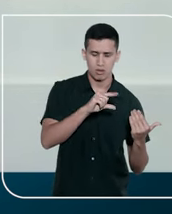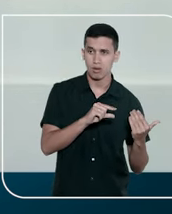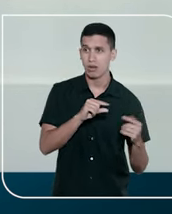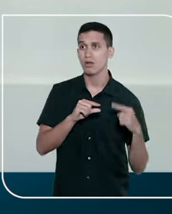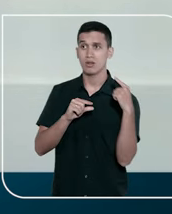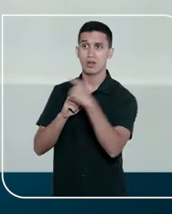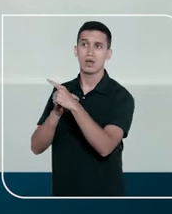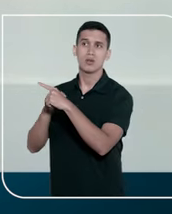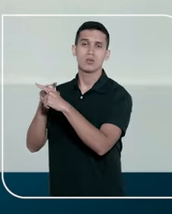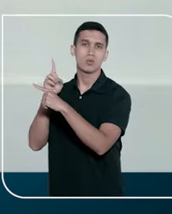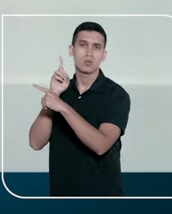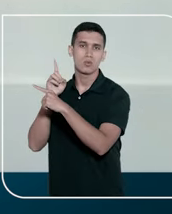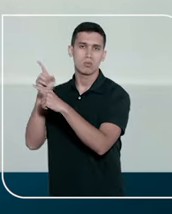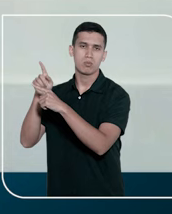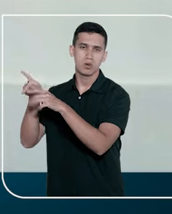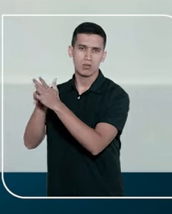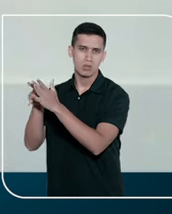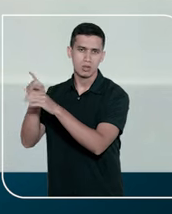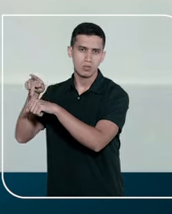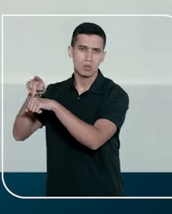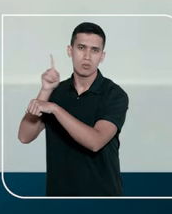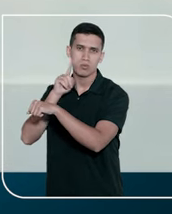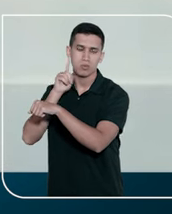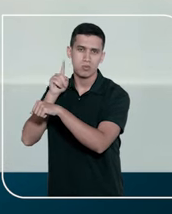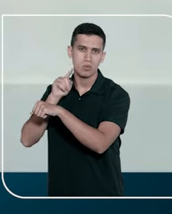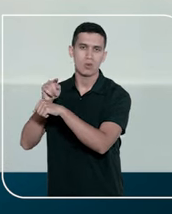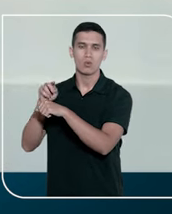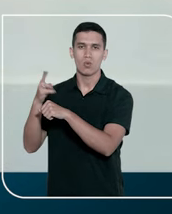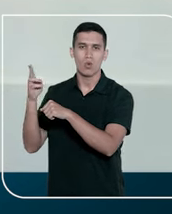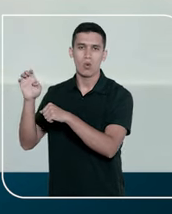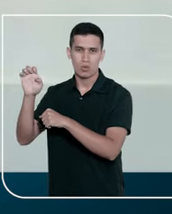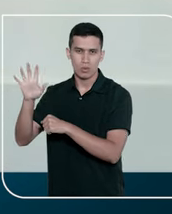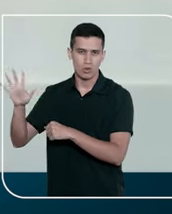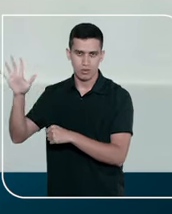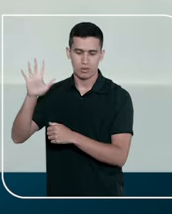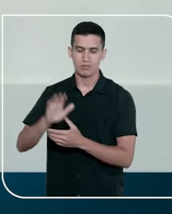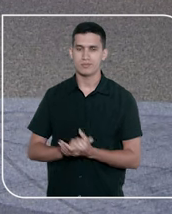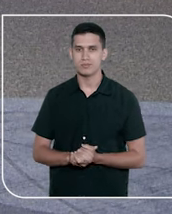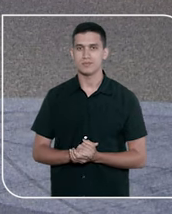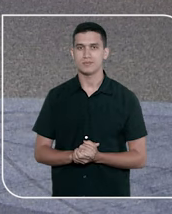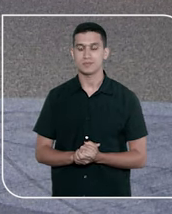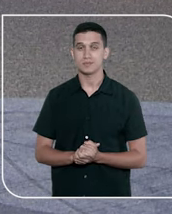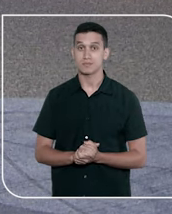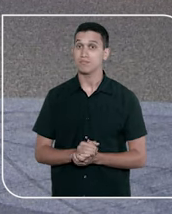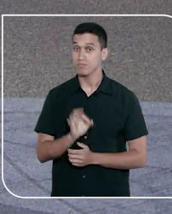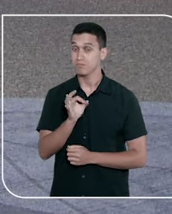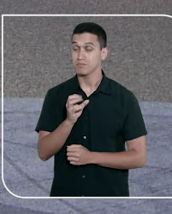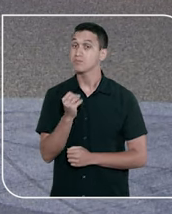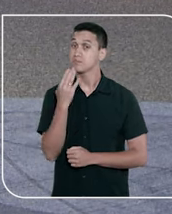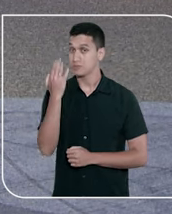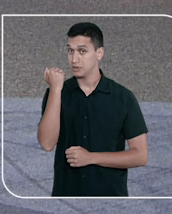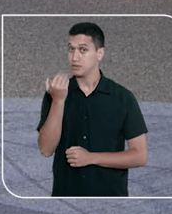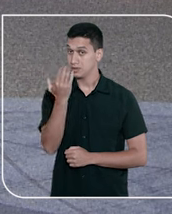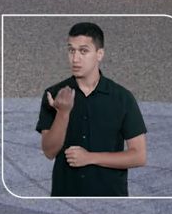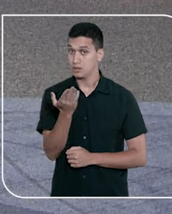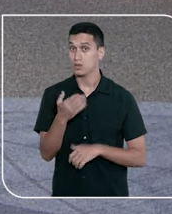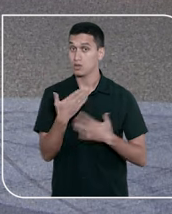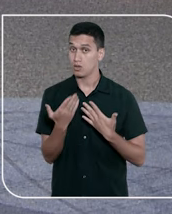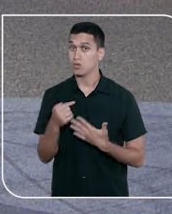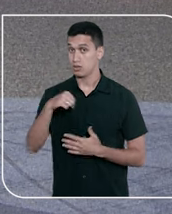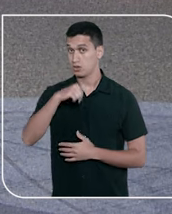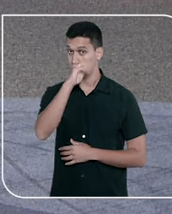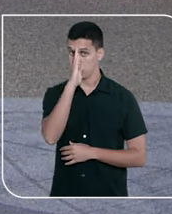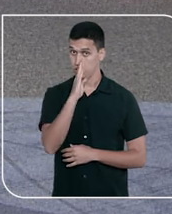Europeia. Isso é algo que nem sempre fica super claro para os nossos clientes. Então, é bom saber disso, né? Pelo menos o Brasil tem